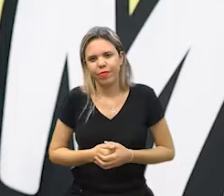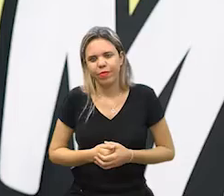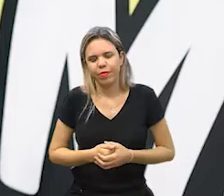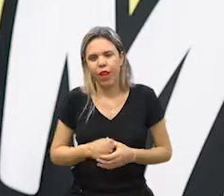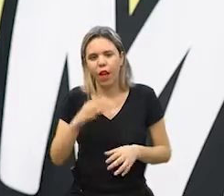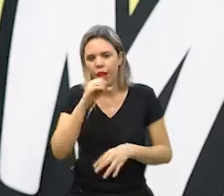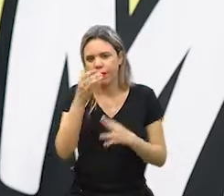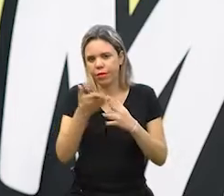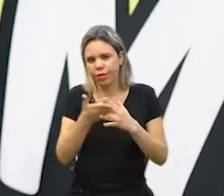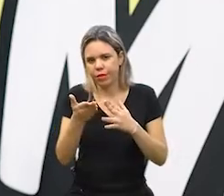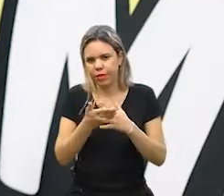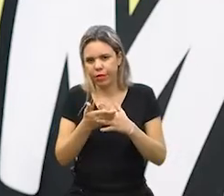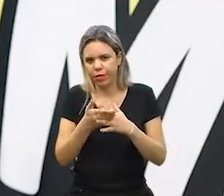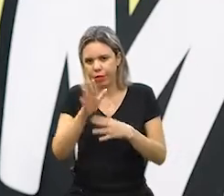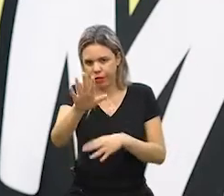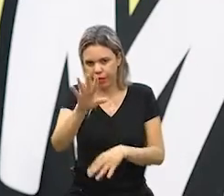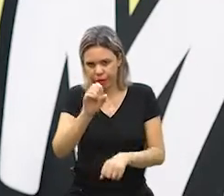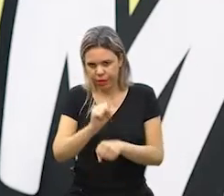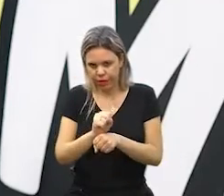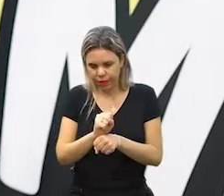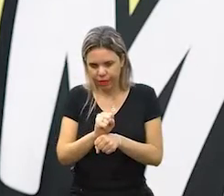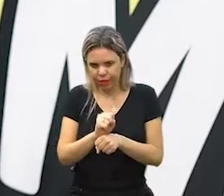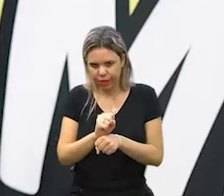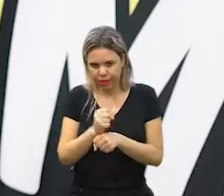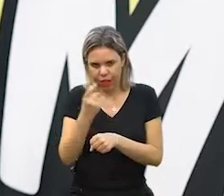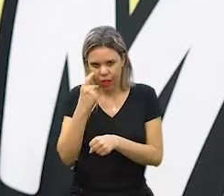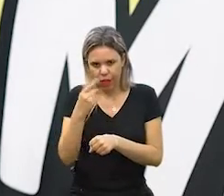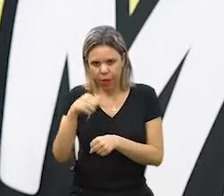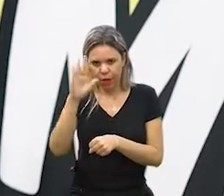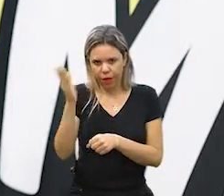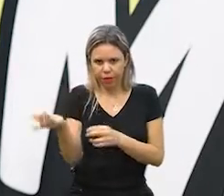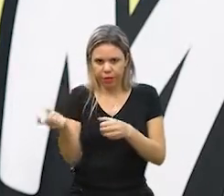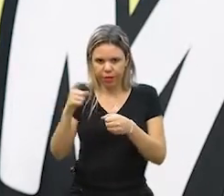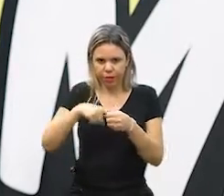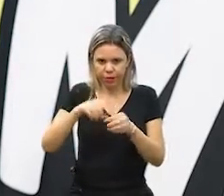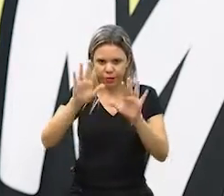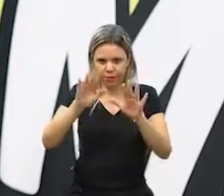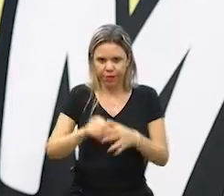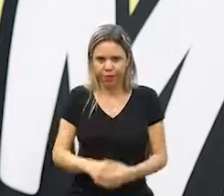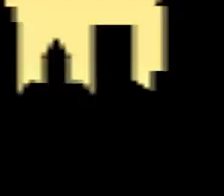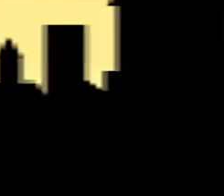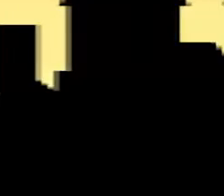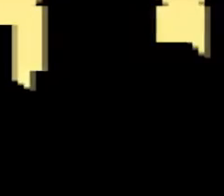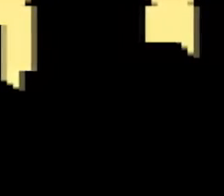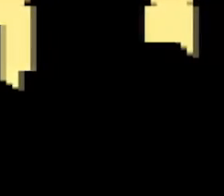A gente vai para um rápido intervalo, não saia daí, que olha, tem mais história aqui para contar.